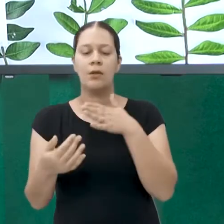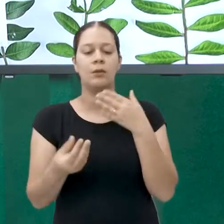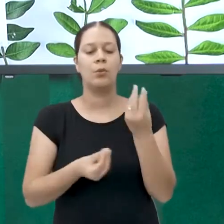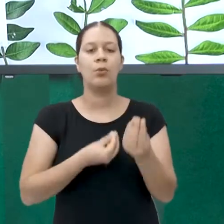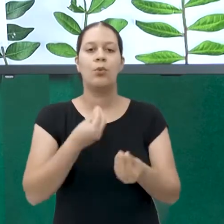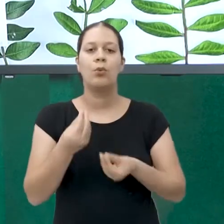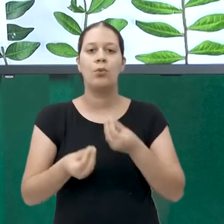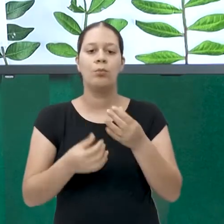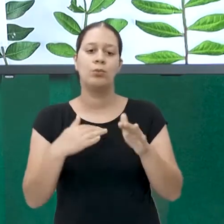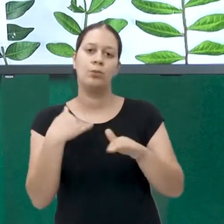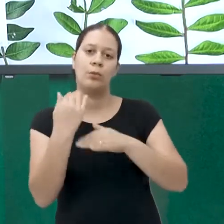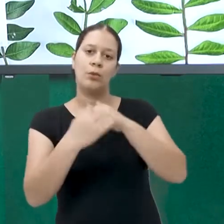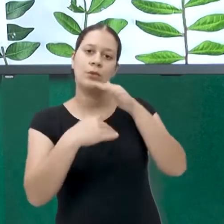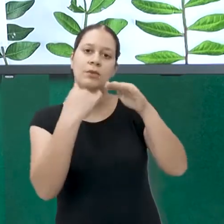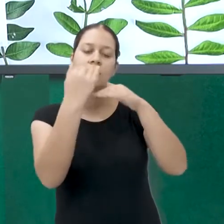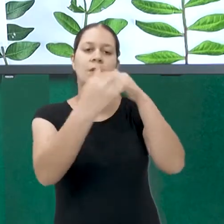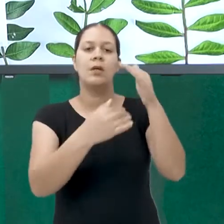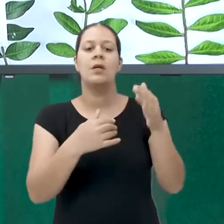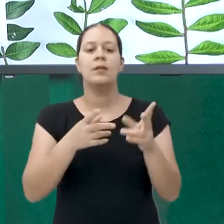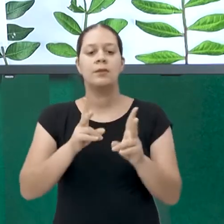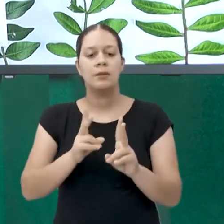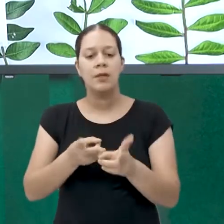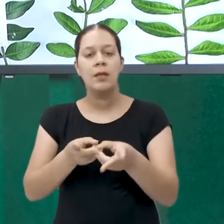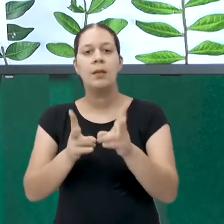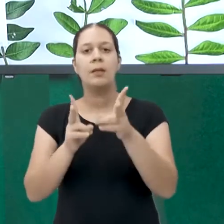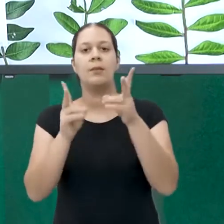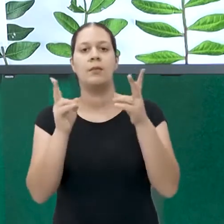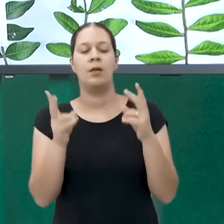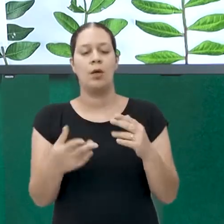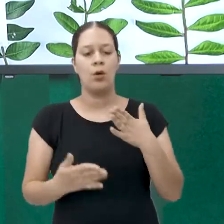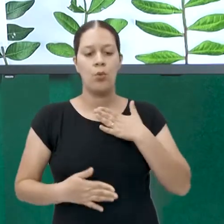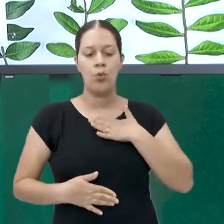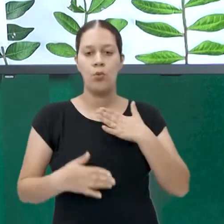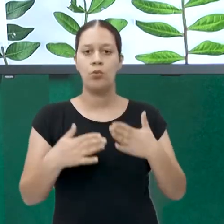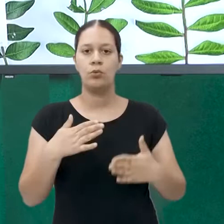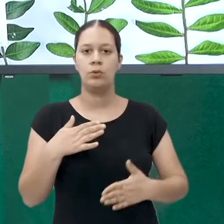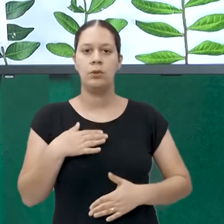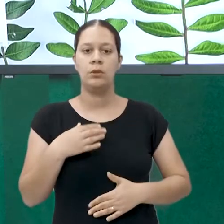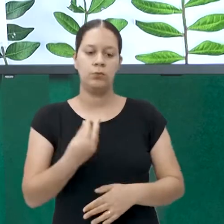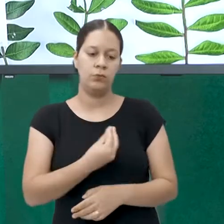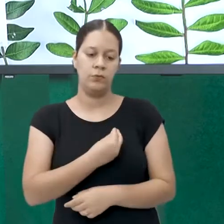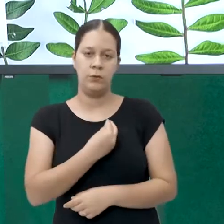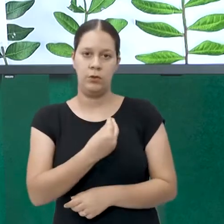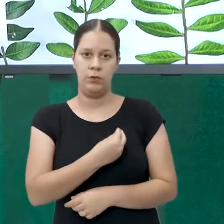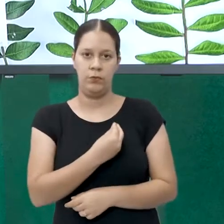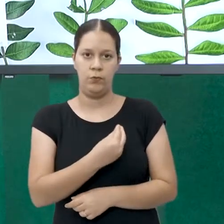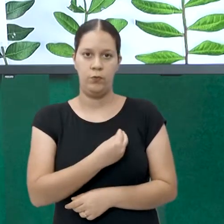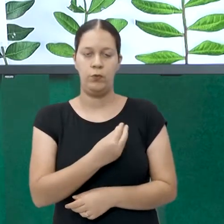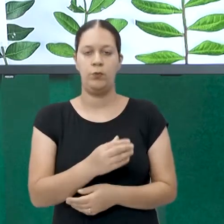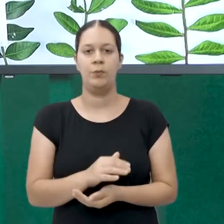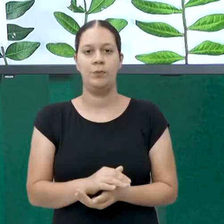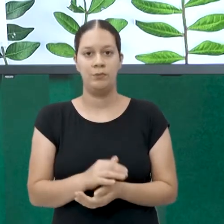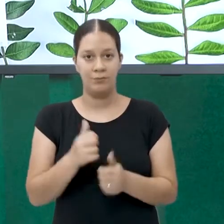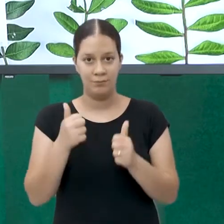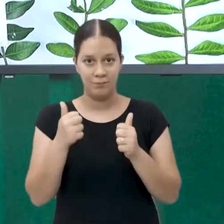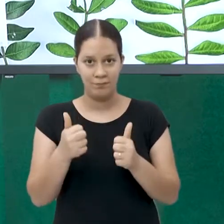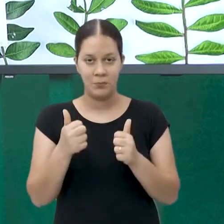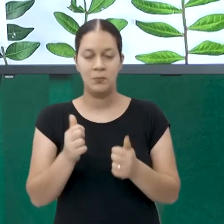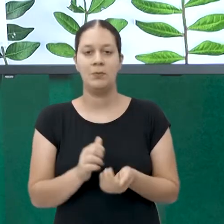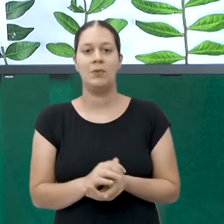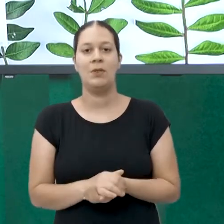é sempre no sentido de manter aquele organismo vivo. Tudo